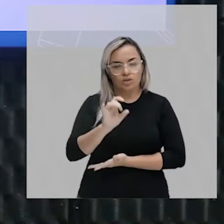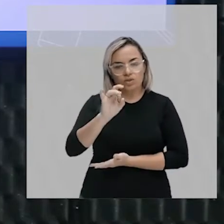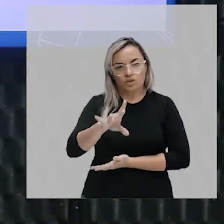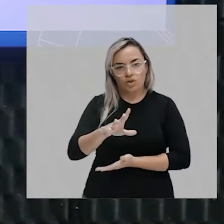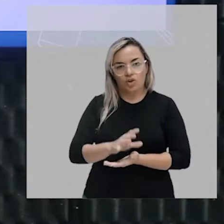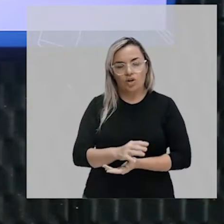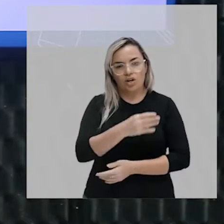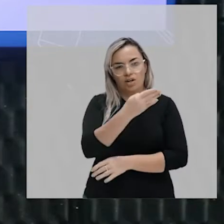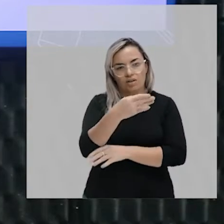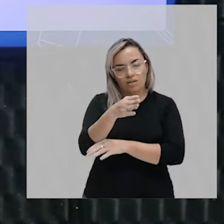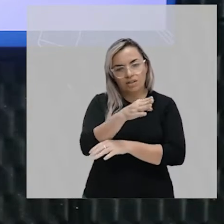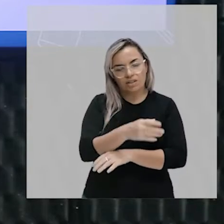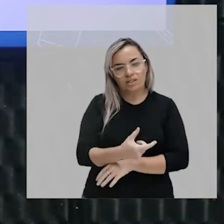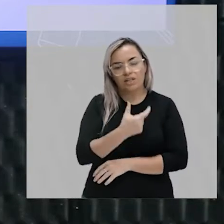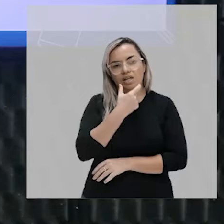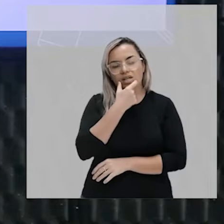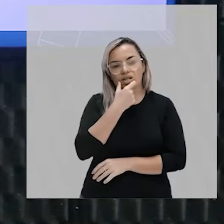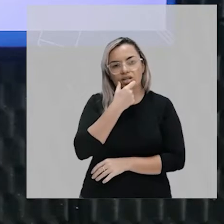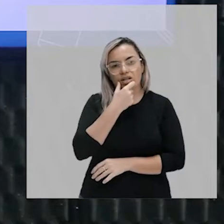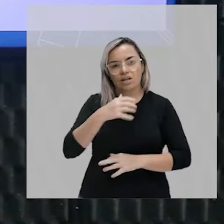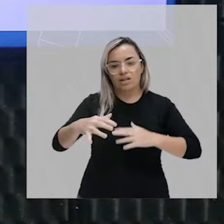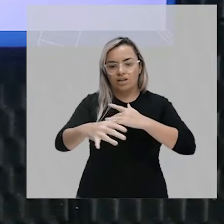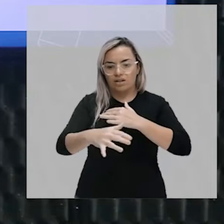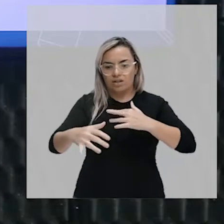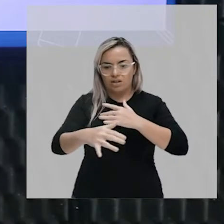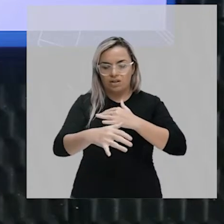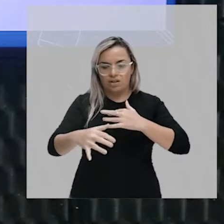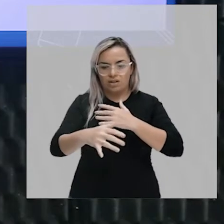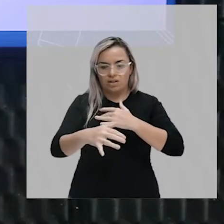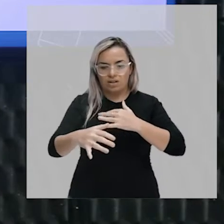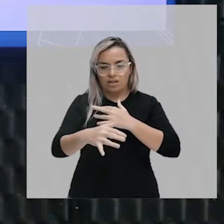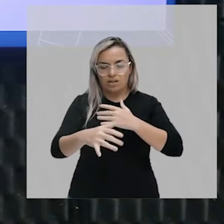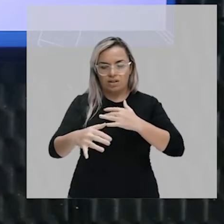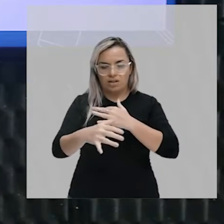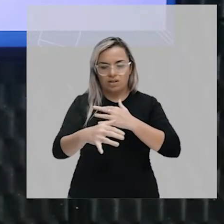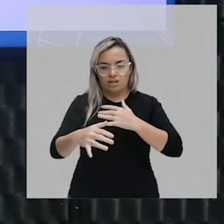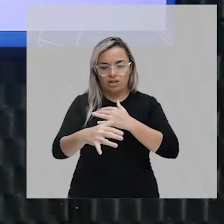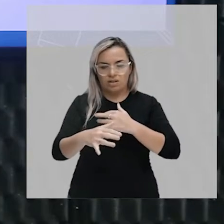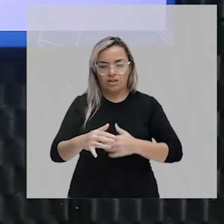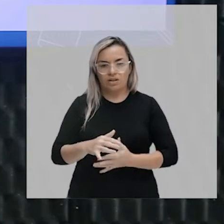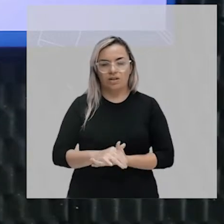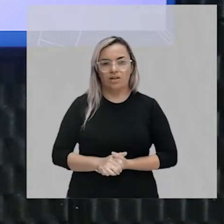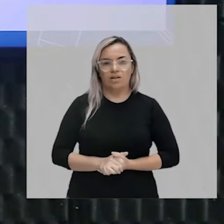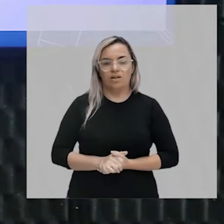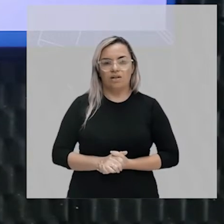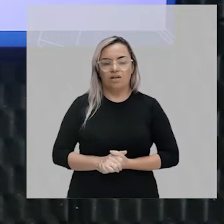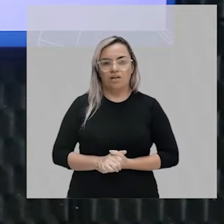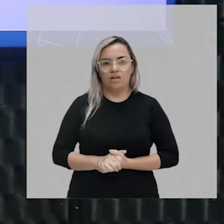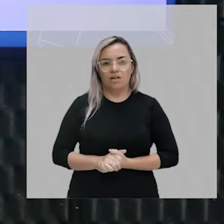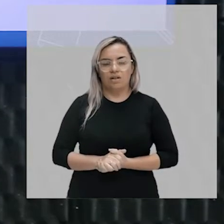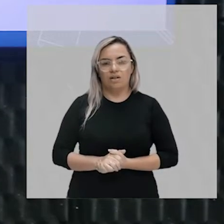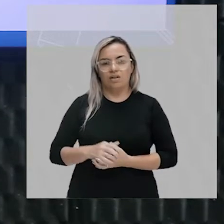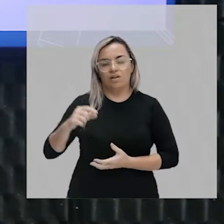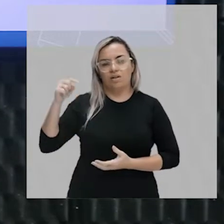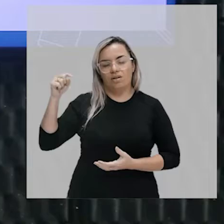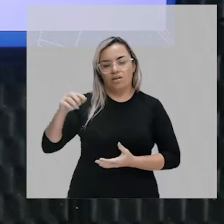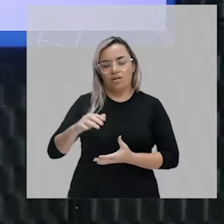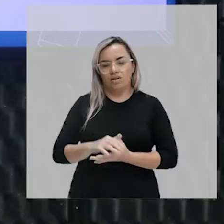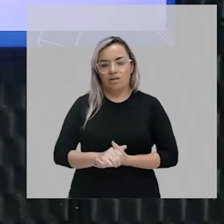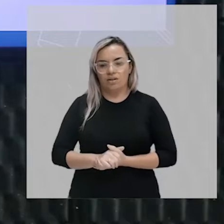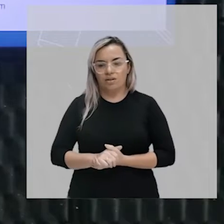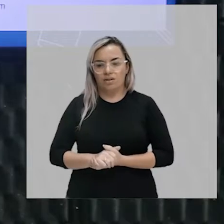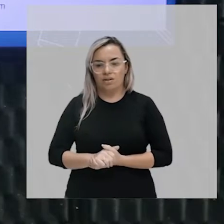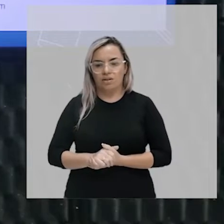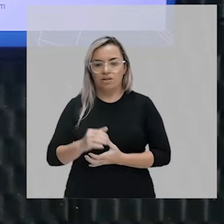a bandeira da Escócia e a bandeira do País de Gales junto as três e aí você tem o símbolo da bandeira do Reino Unido